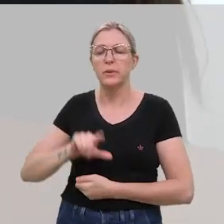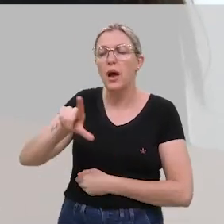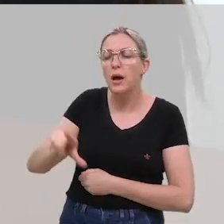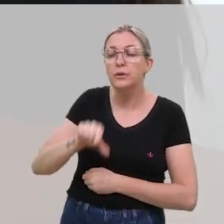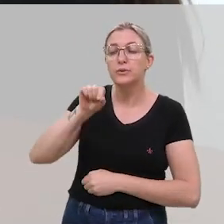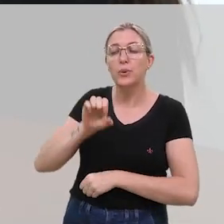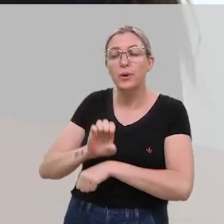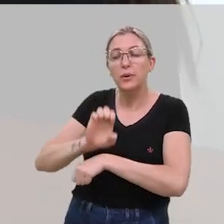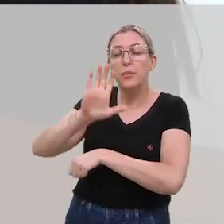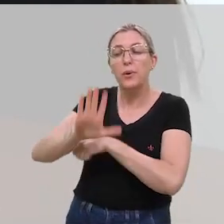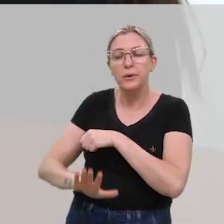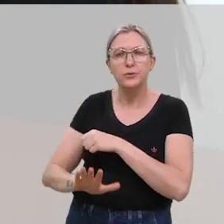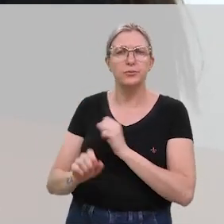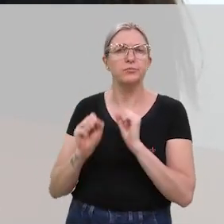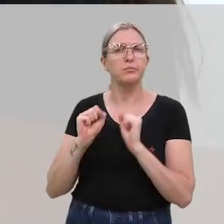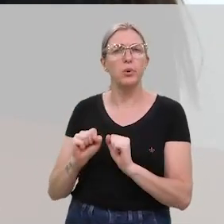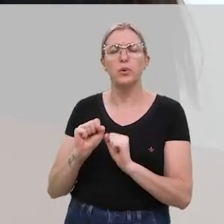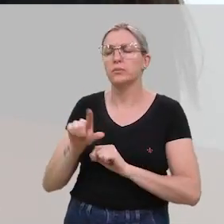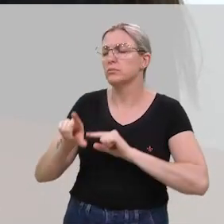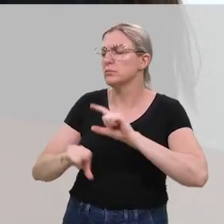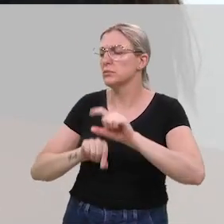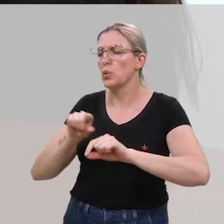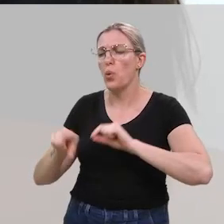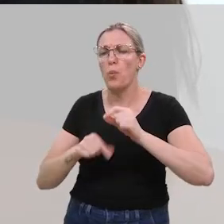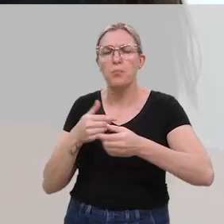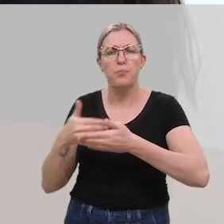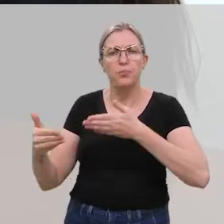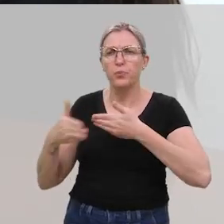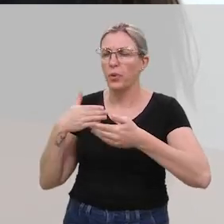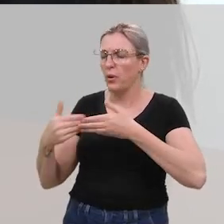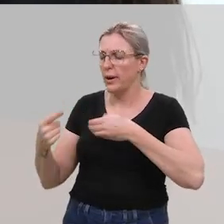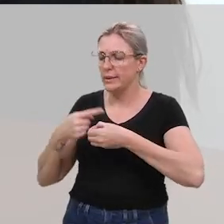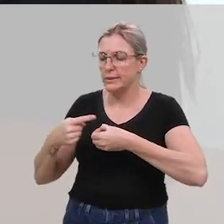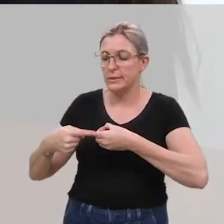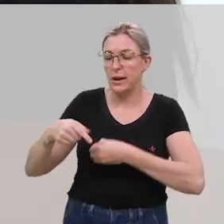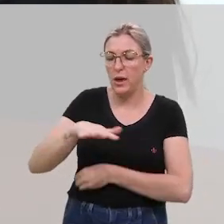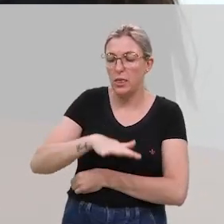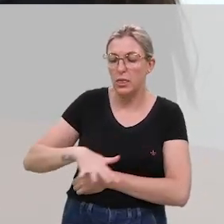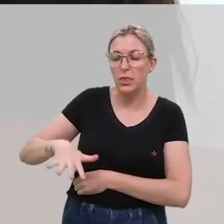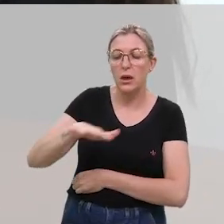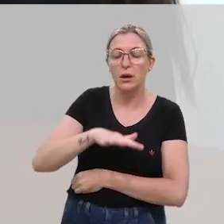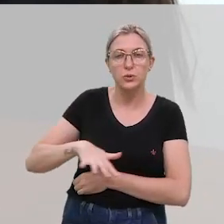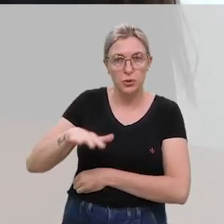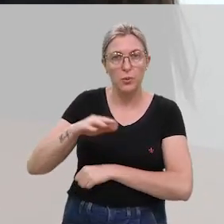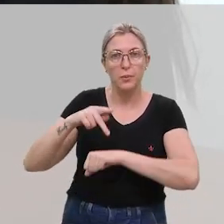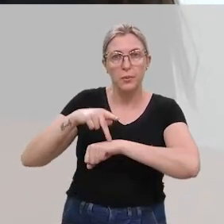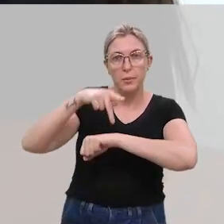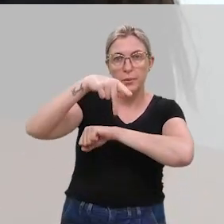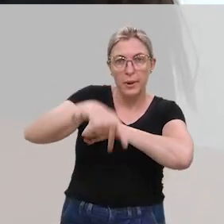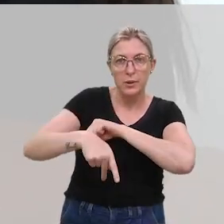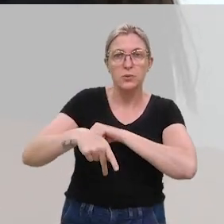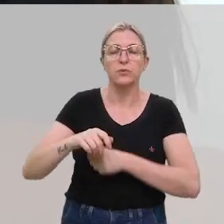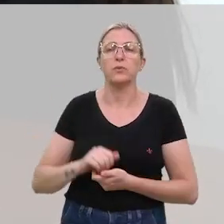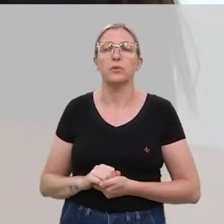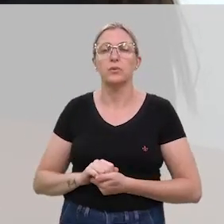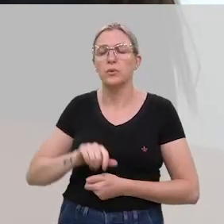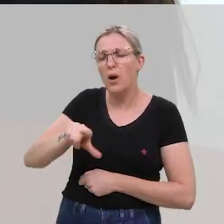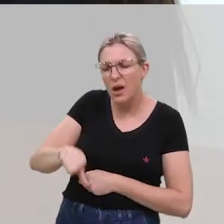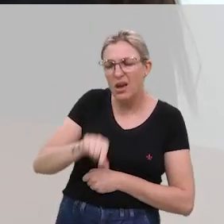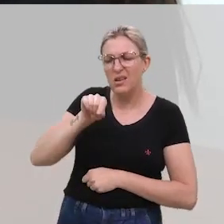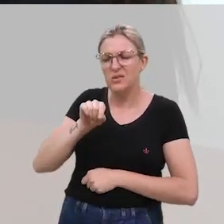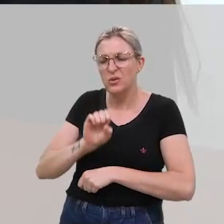escolha, Erechim. Poderia ter escolhido outra cidade da imensa diocese na época de Passo